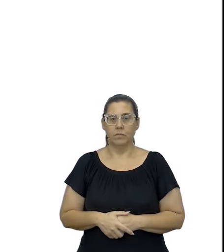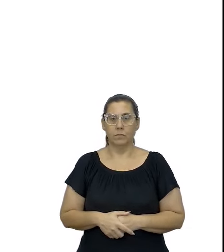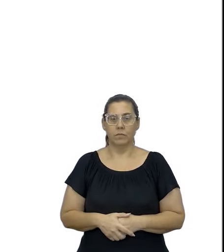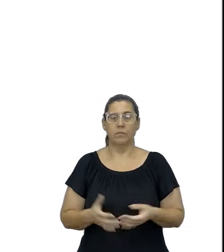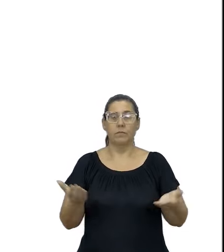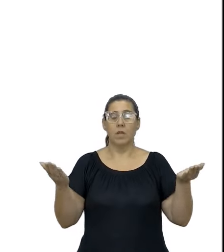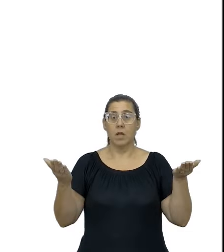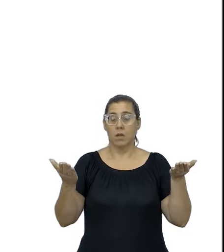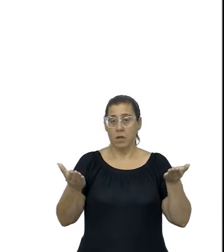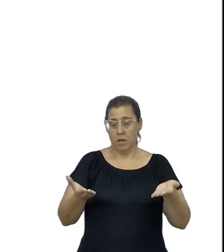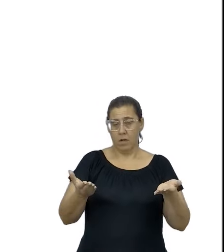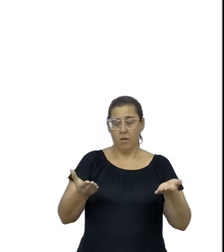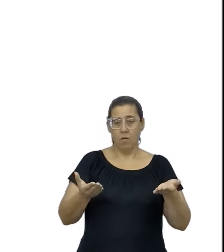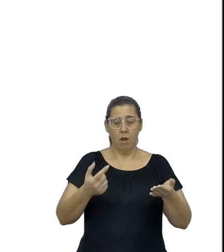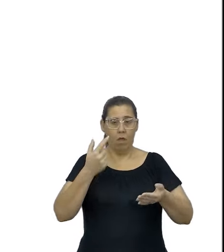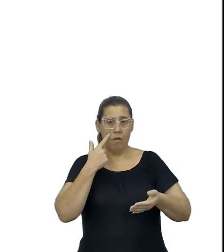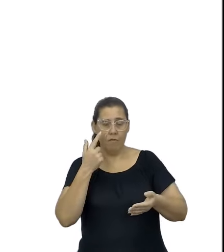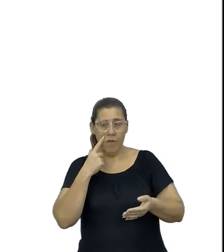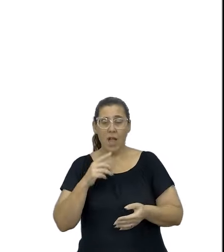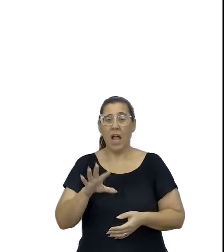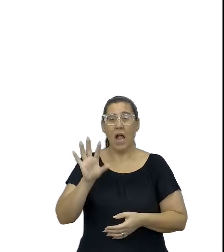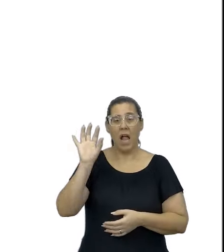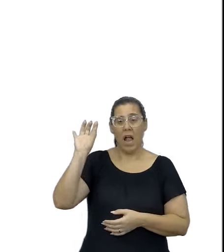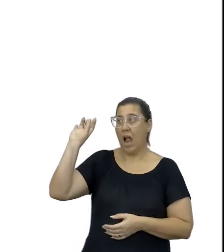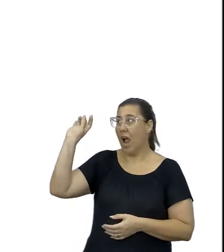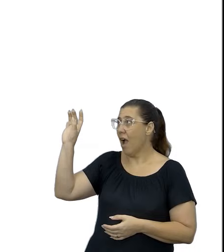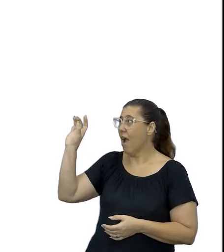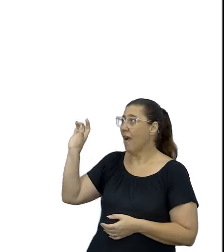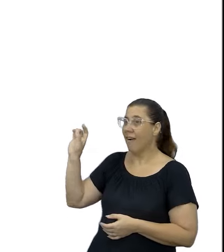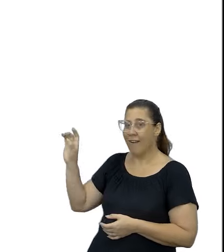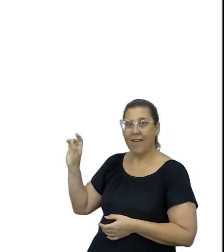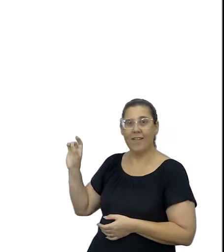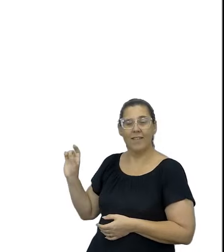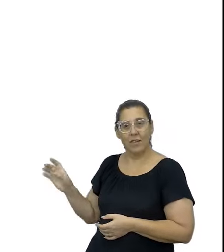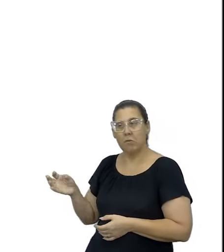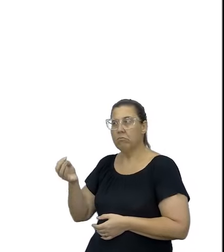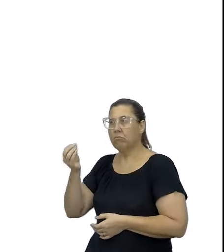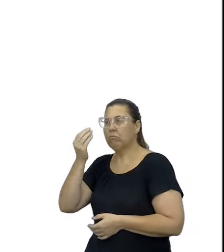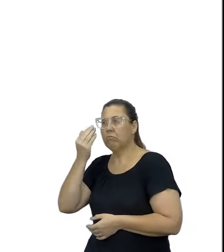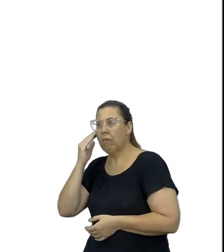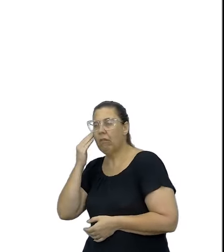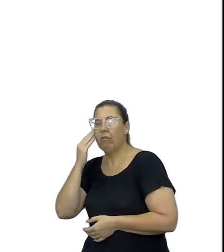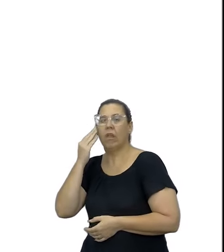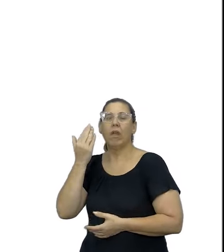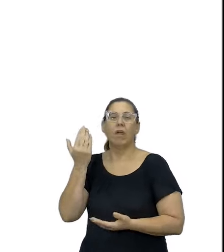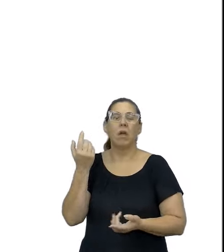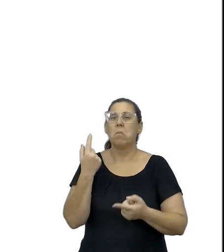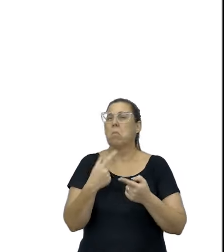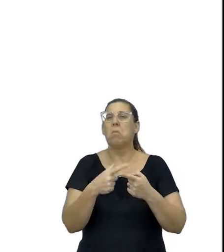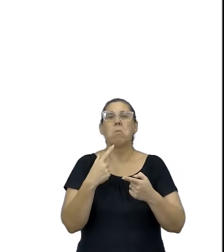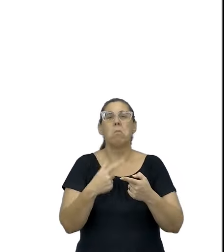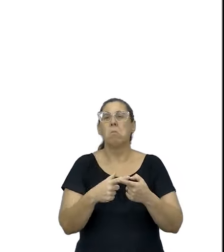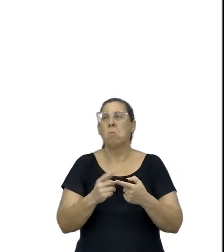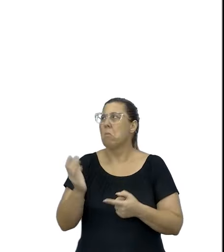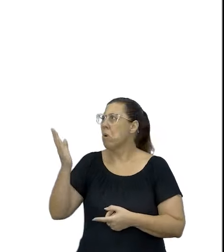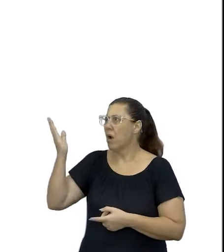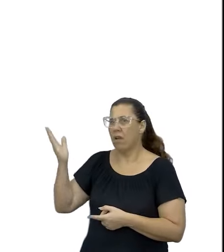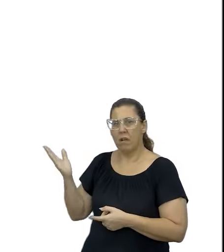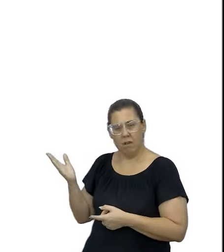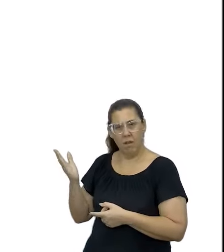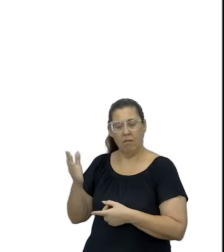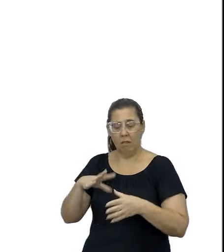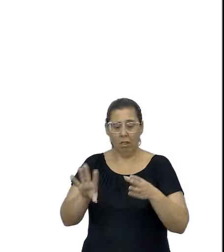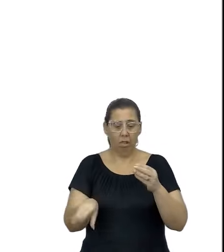Vamos agora, então, examinar cada uma dessas habilidades e buscar compreender por que elas estão implicadas